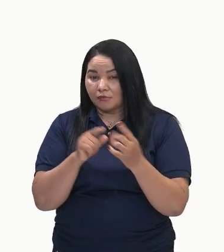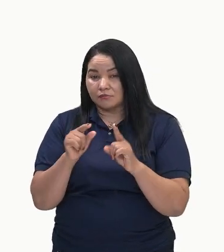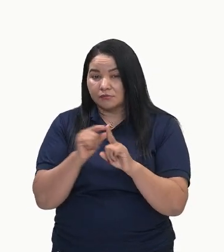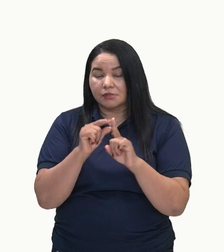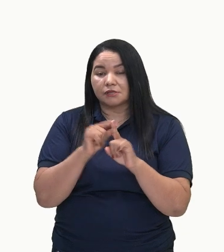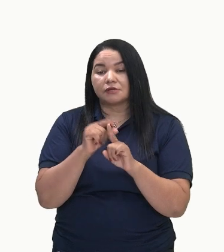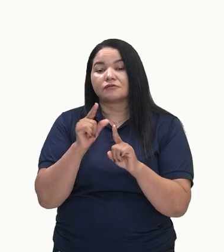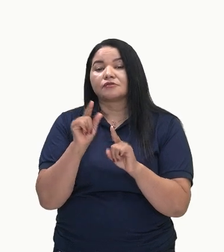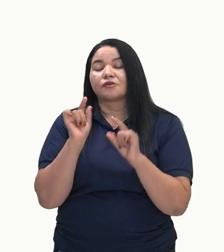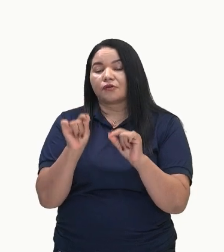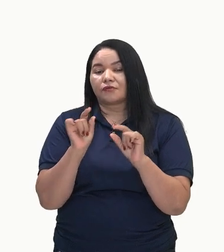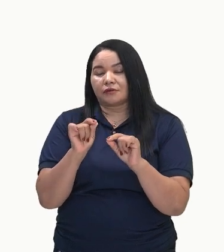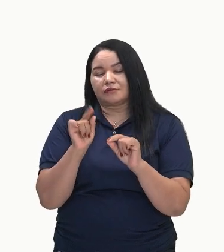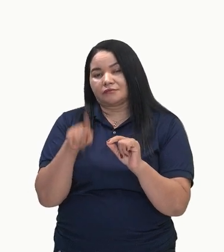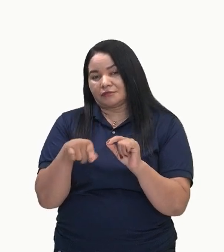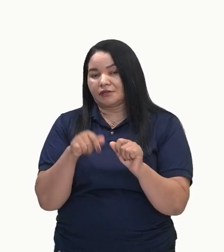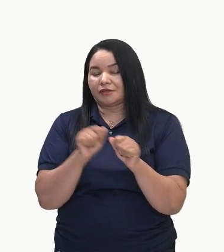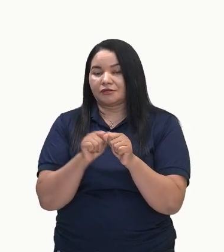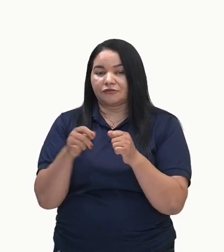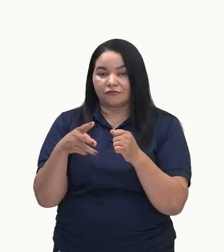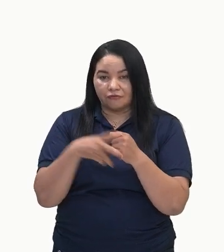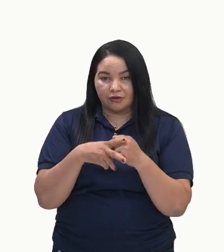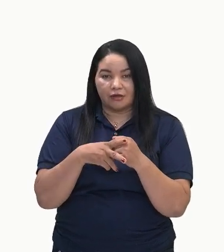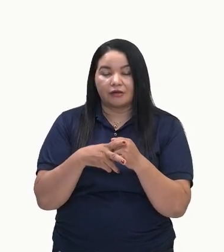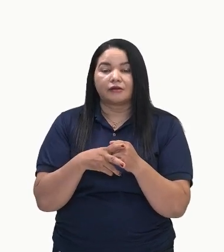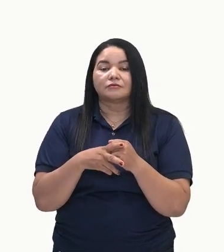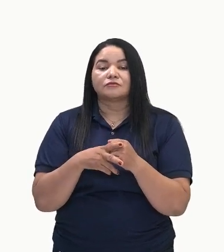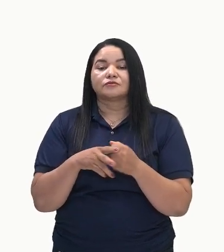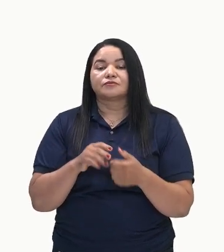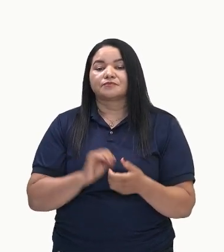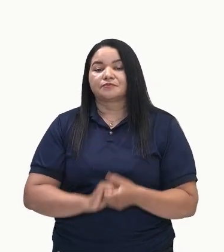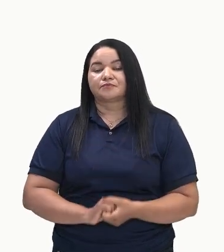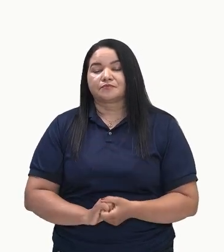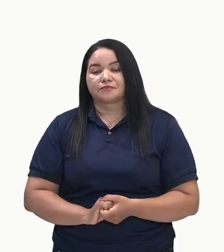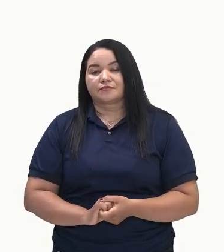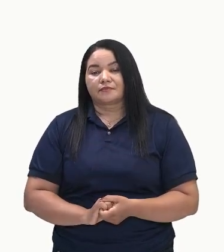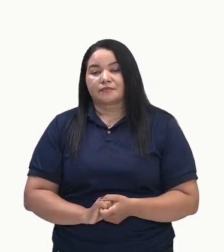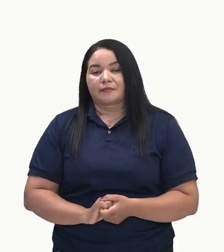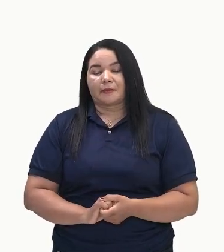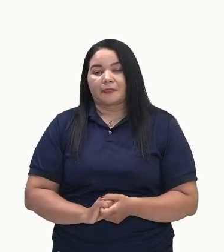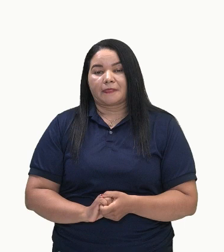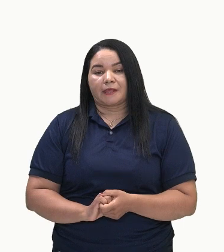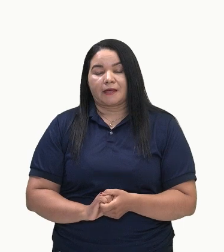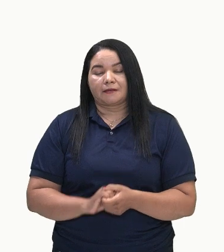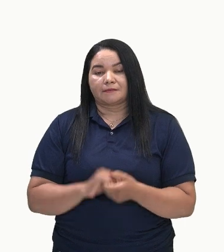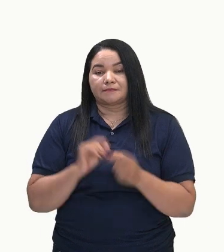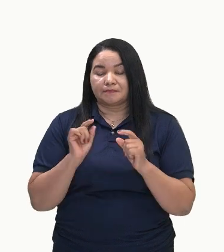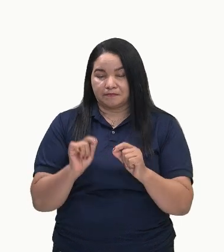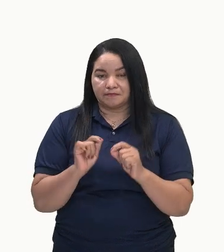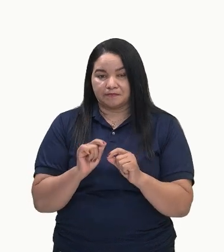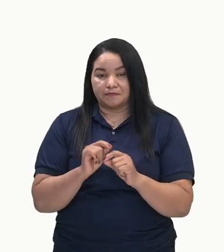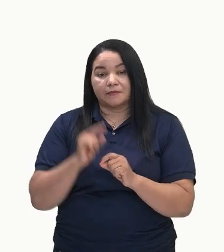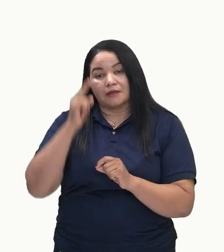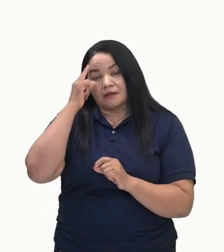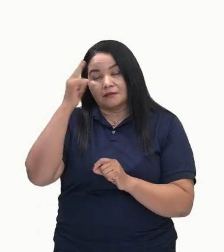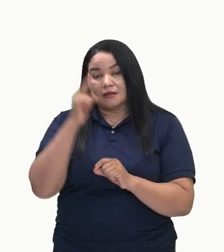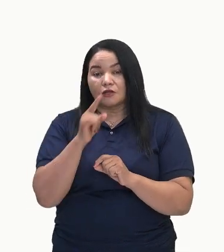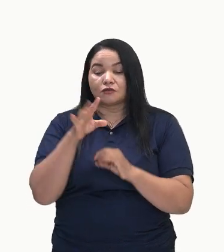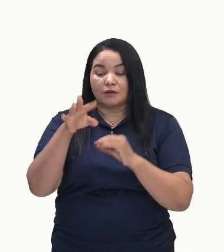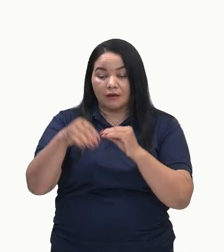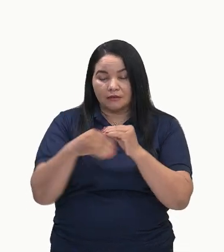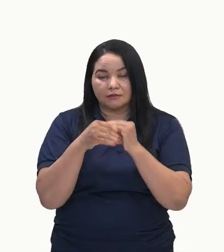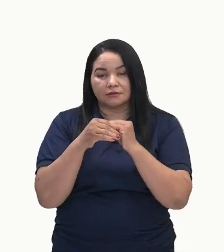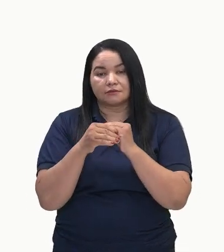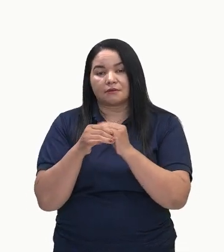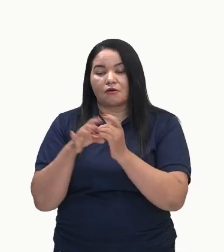são advérbios, né? Funcionam como advérbios e eles vão acrescentar algo àquele contexto onde